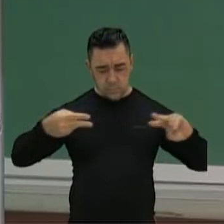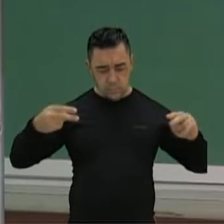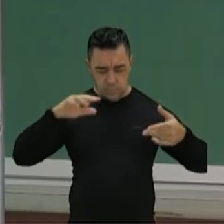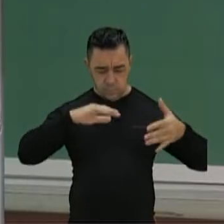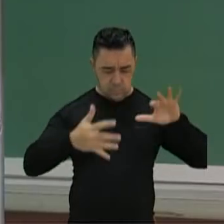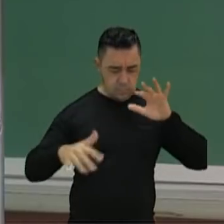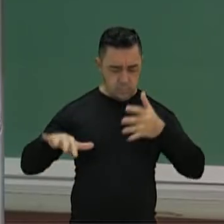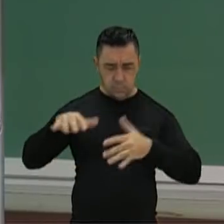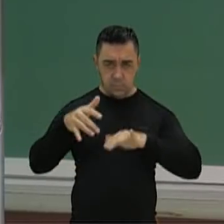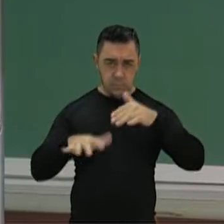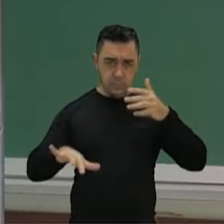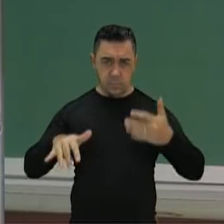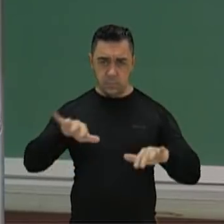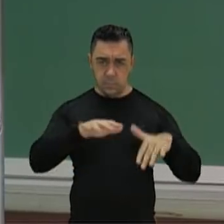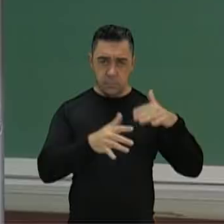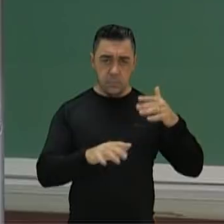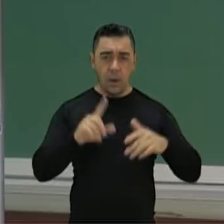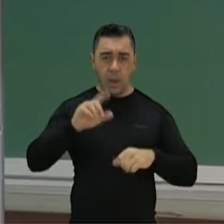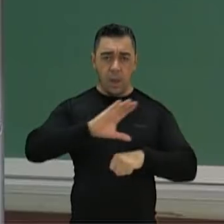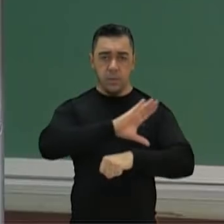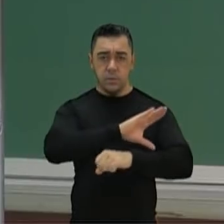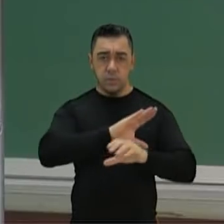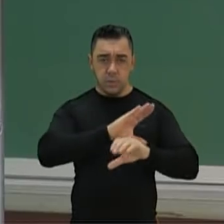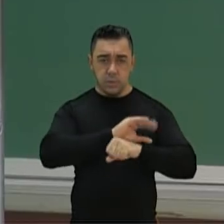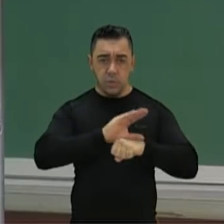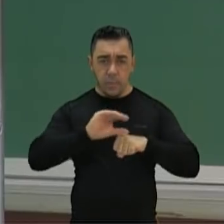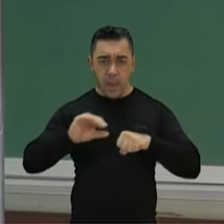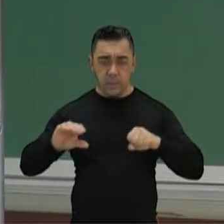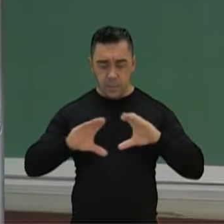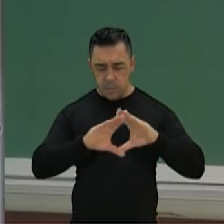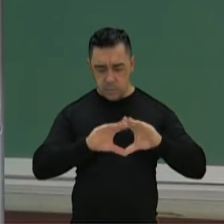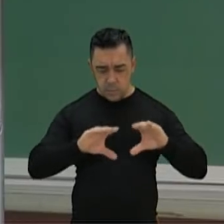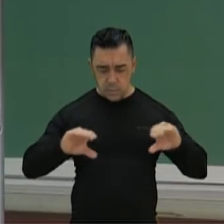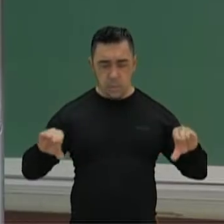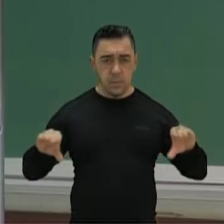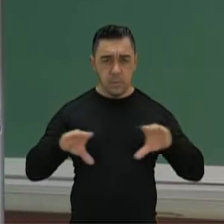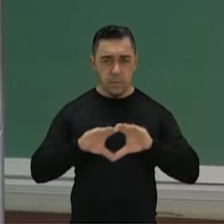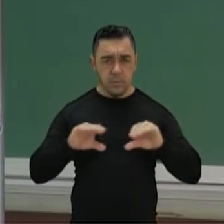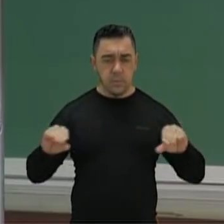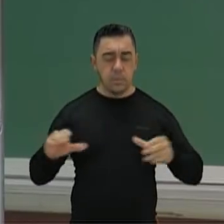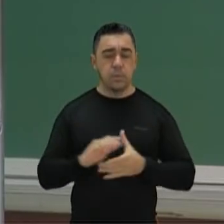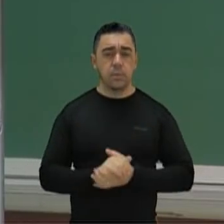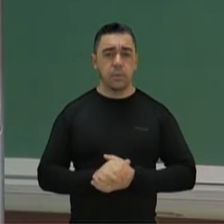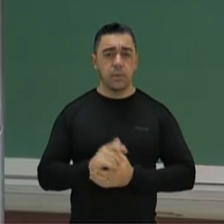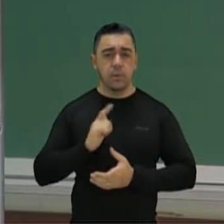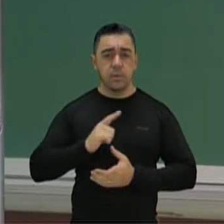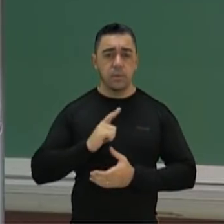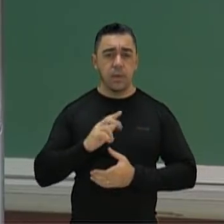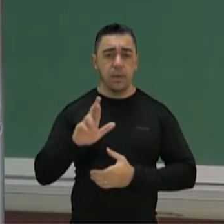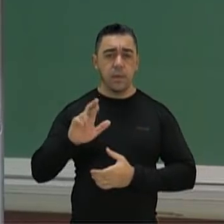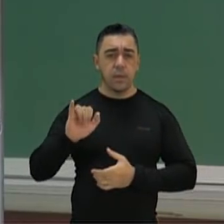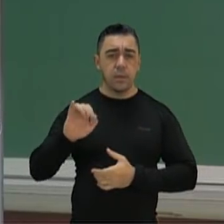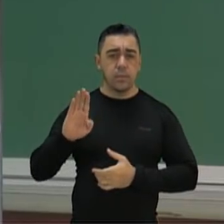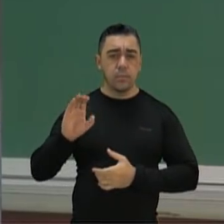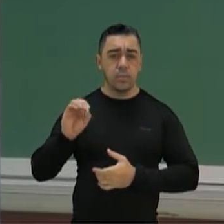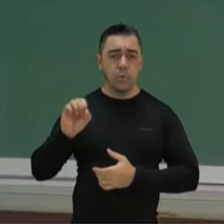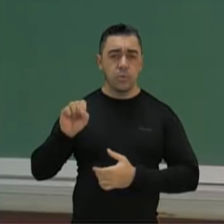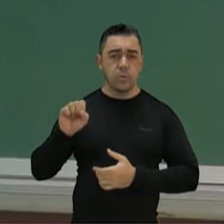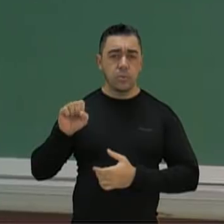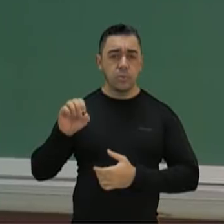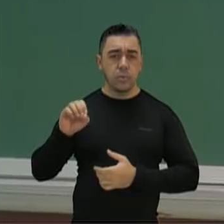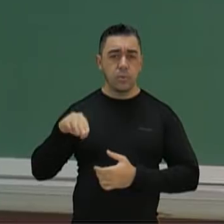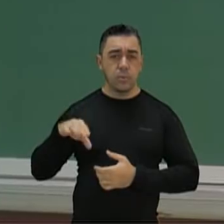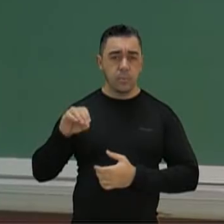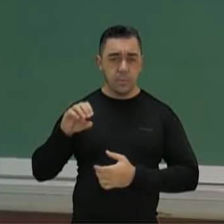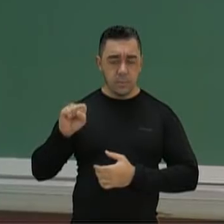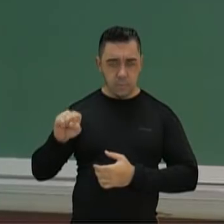mergulhadas, imersas, que são essas bolinhas aqui, chamadas de ribossomos, e essa estrutura enovelada, que é o material